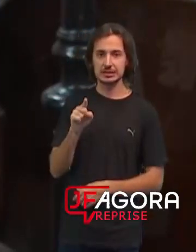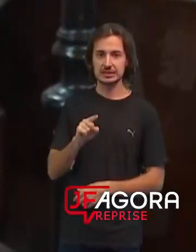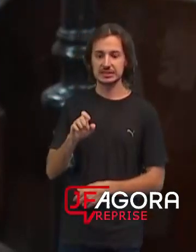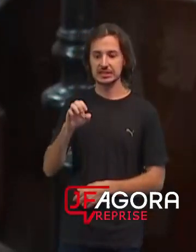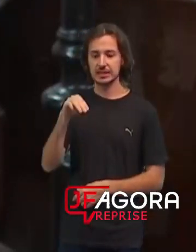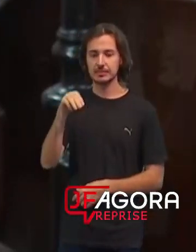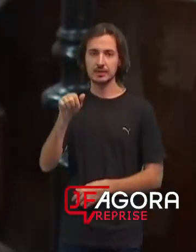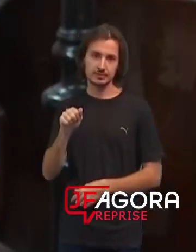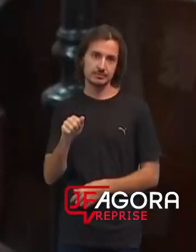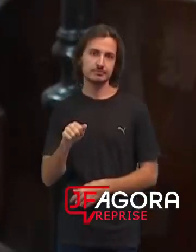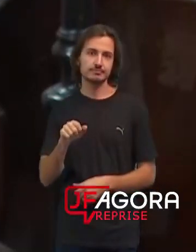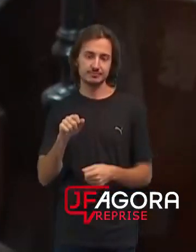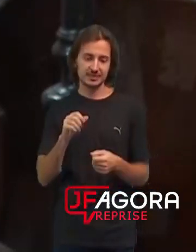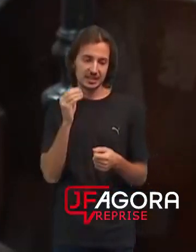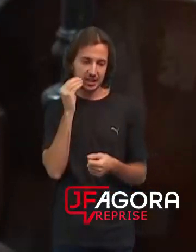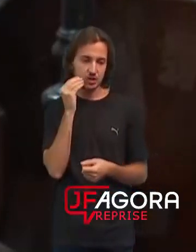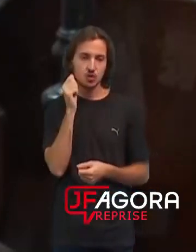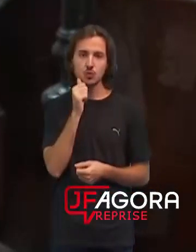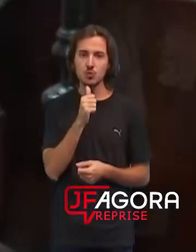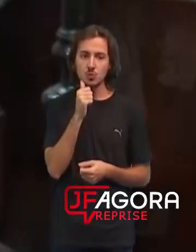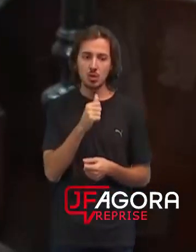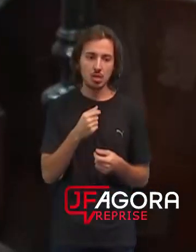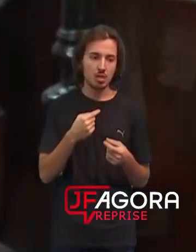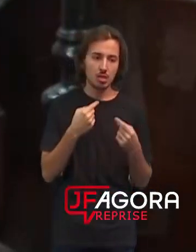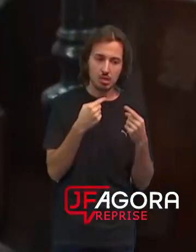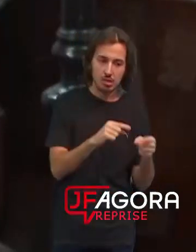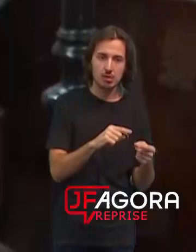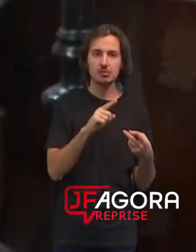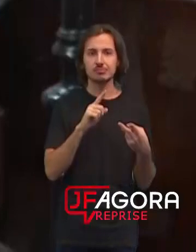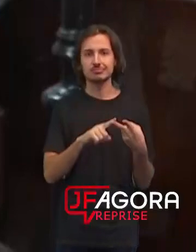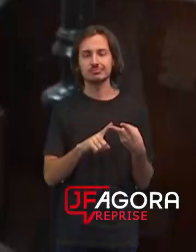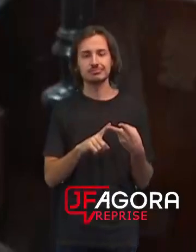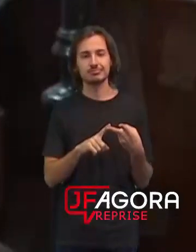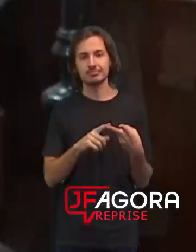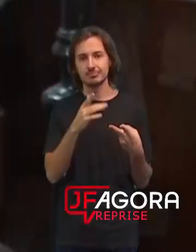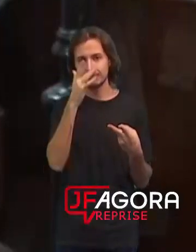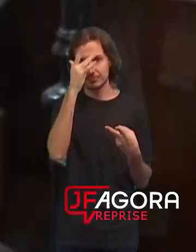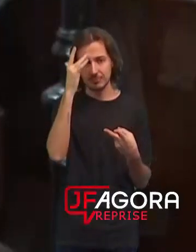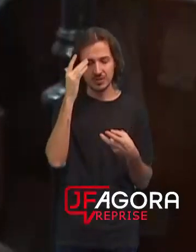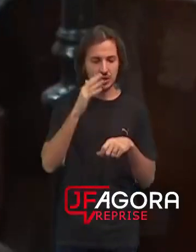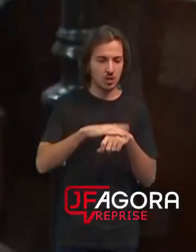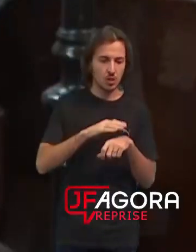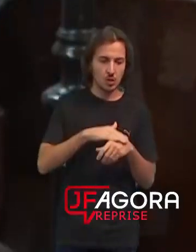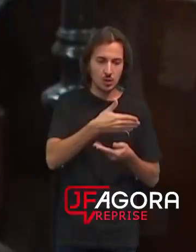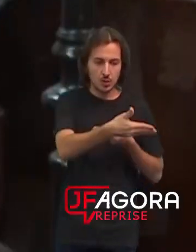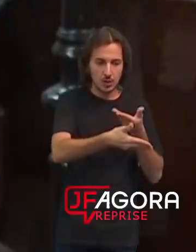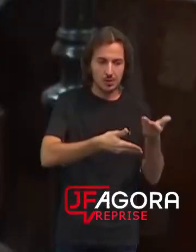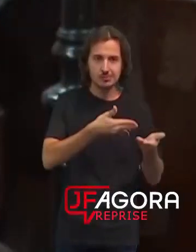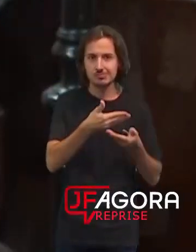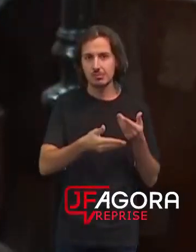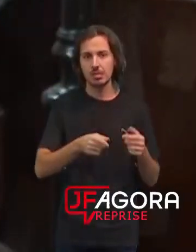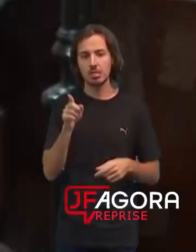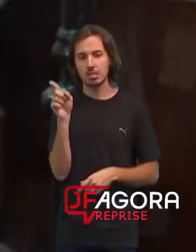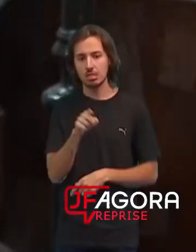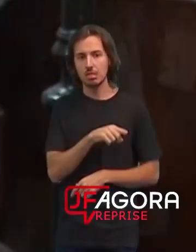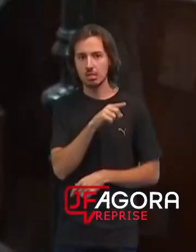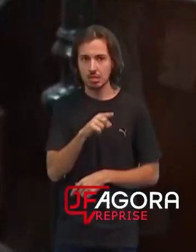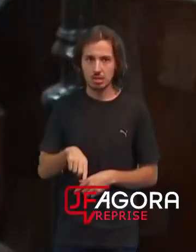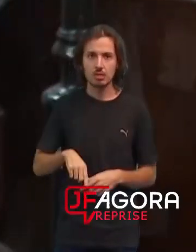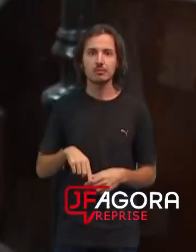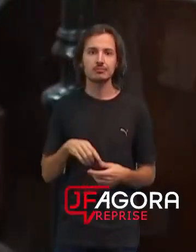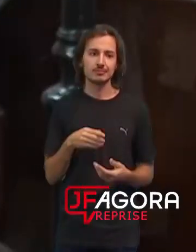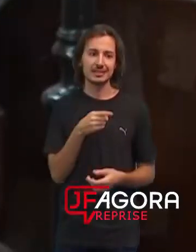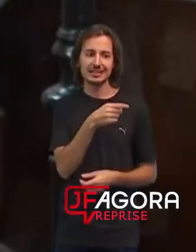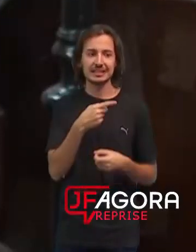mulheres, para reprimir a entrada de ajuda e socorro e saída de pessoas doentes, entrada e saída de pessoas lá na ocupação de